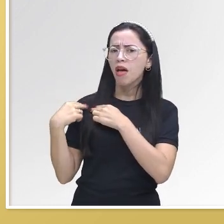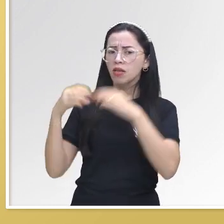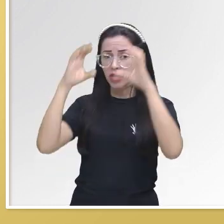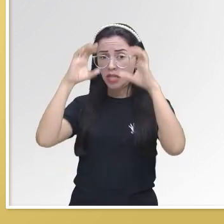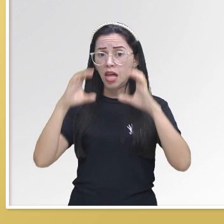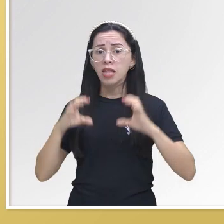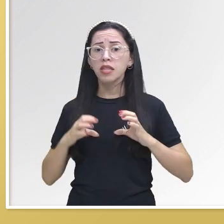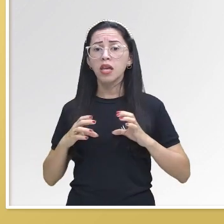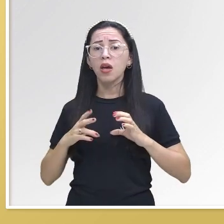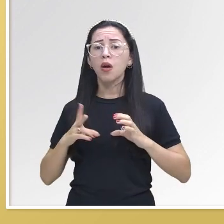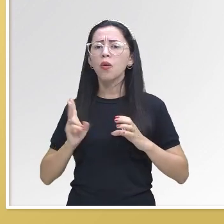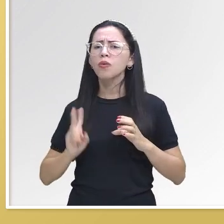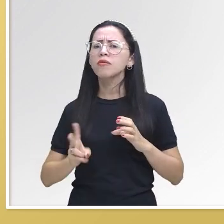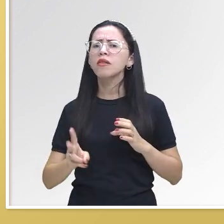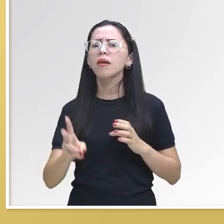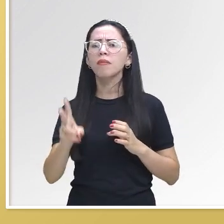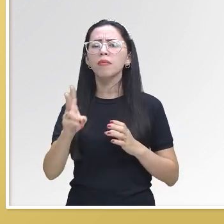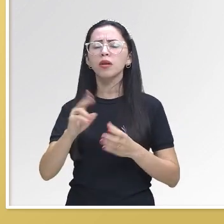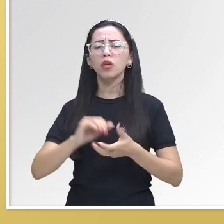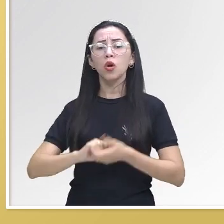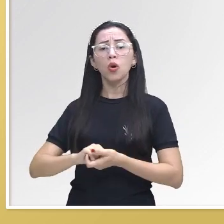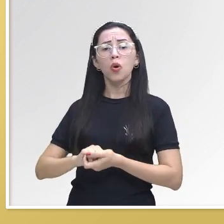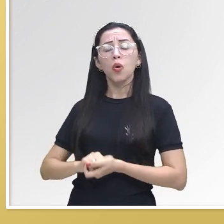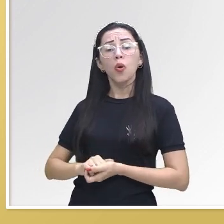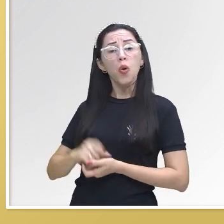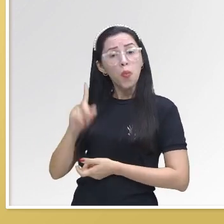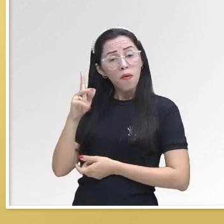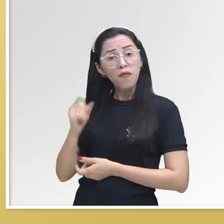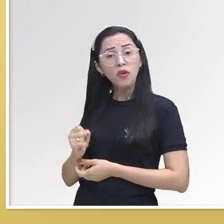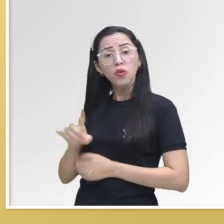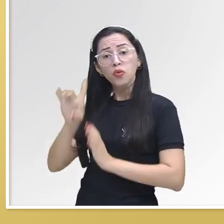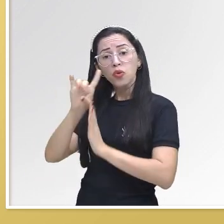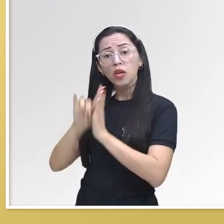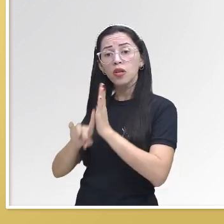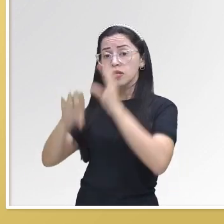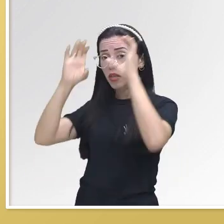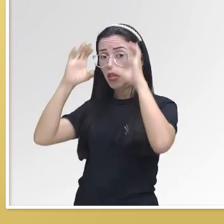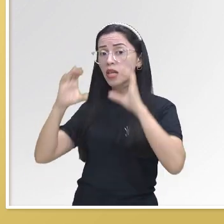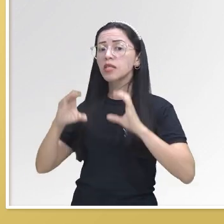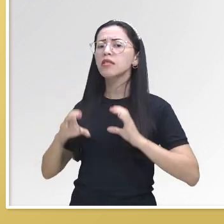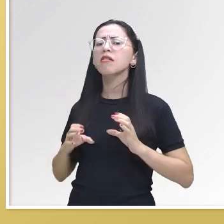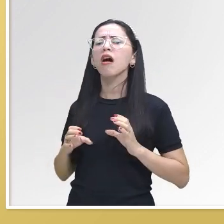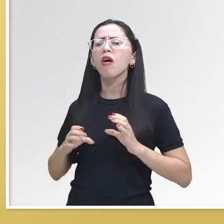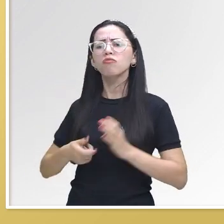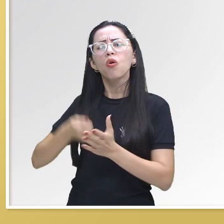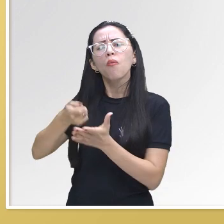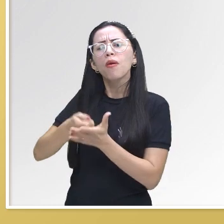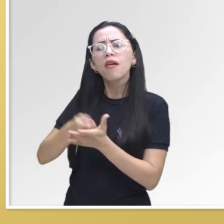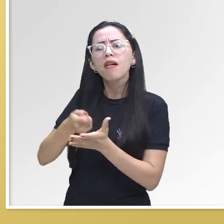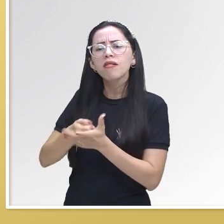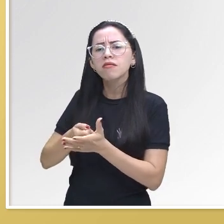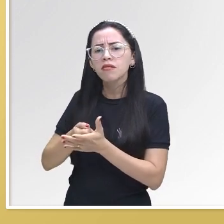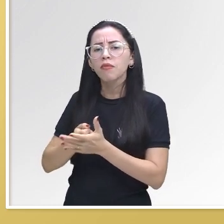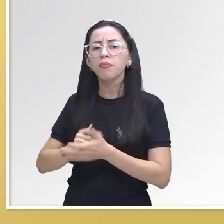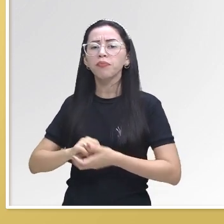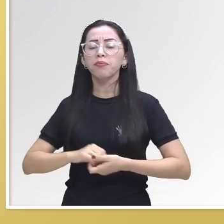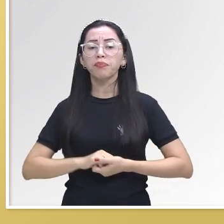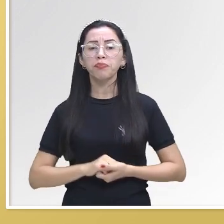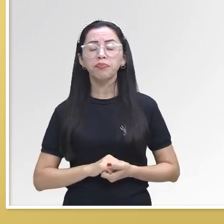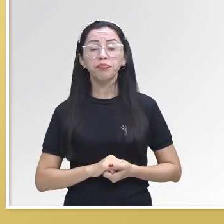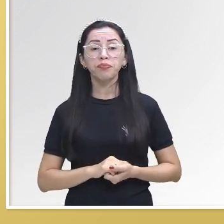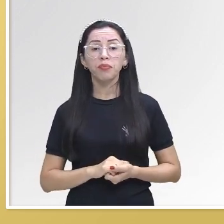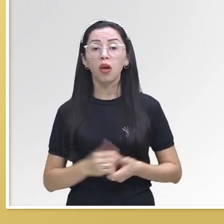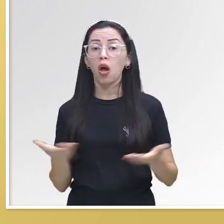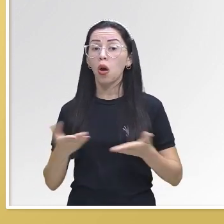juntos, uma vez que o direito de um cidadão implica necessariamente numa obrigação de outro cidadão. Vamos à